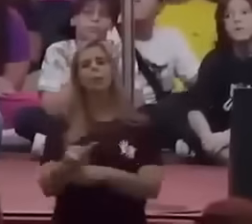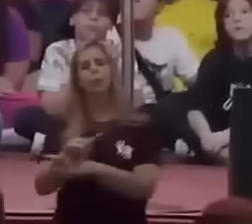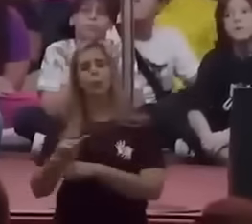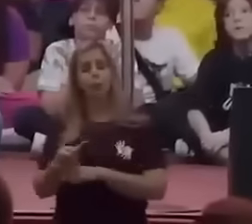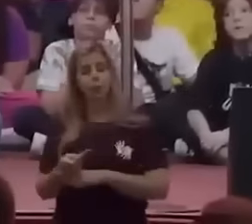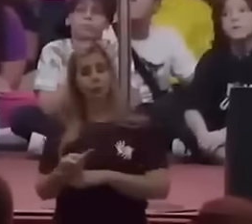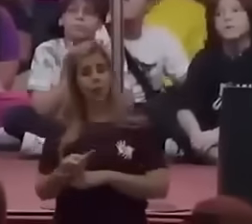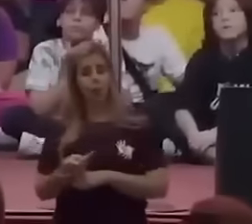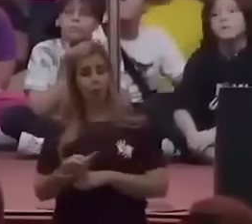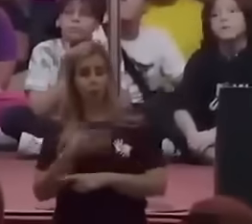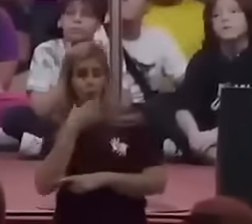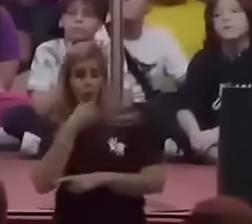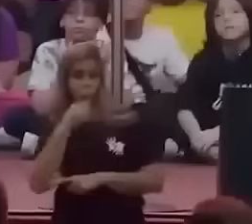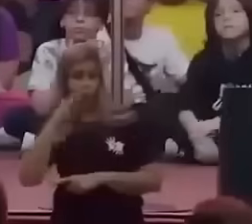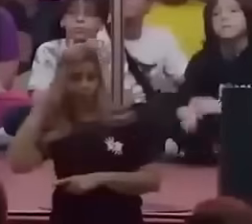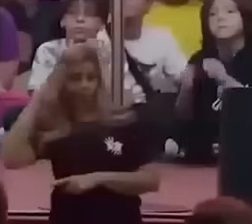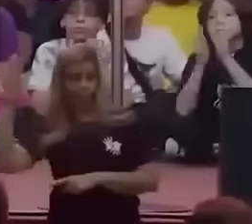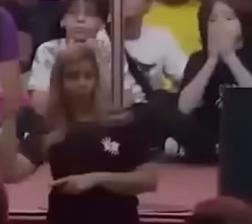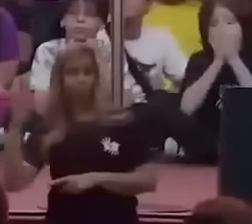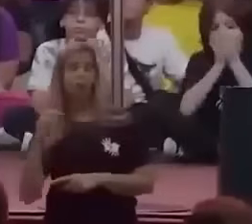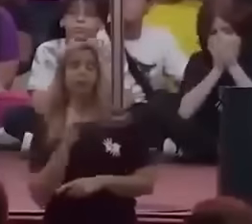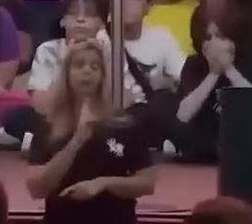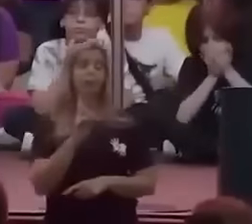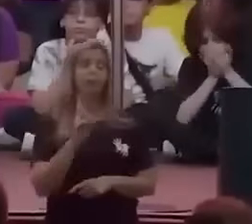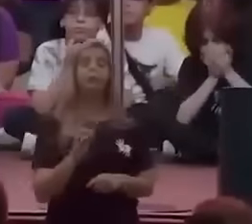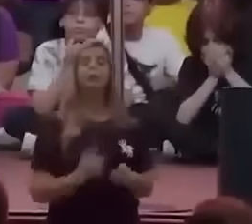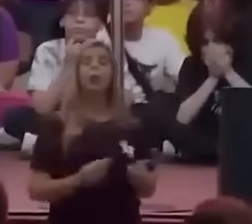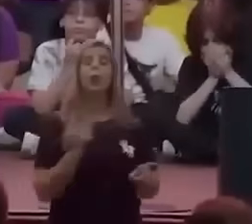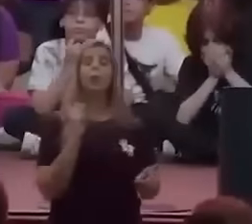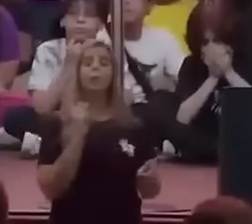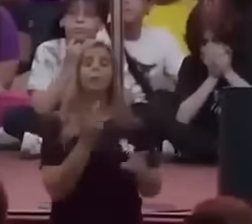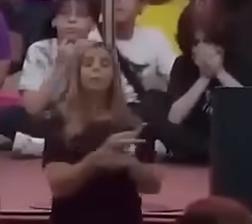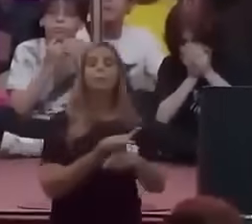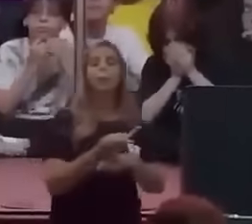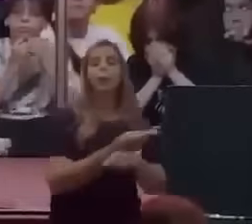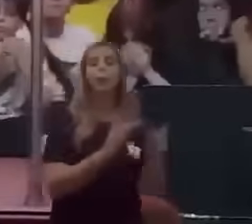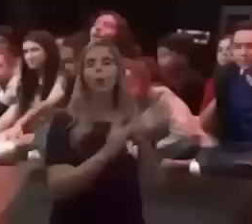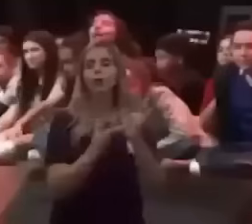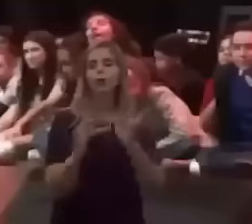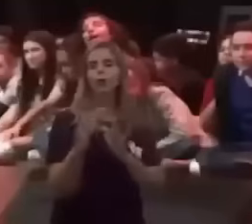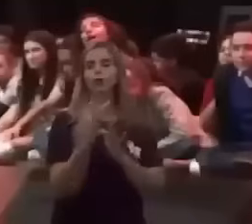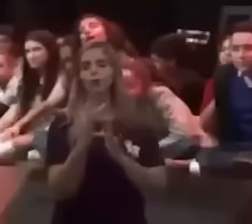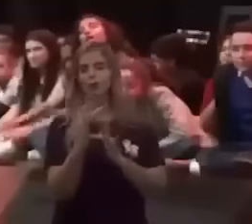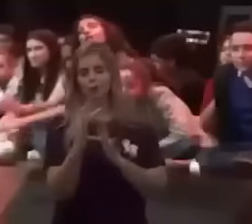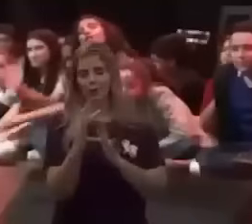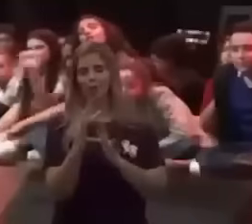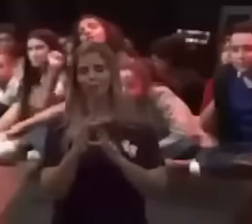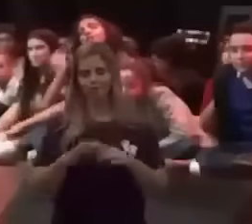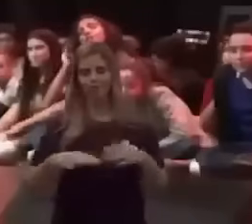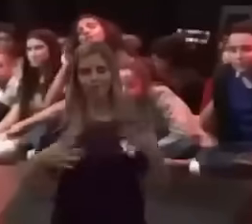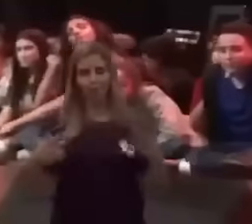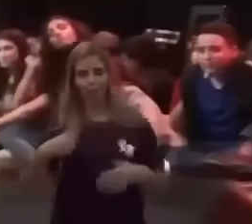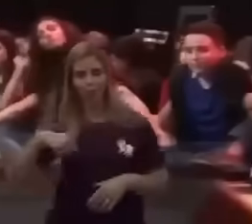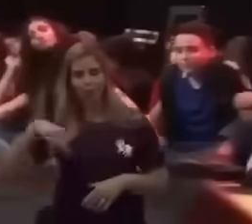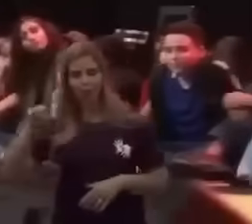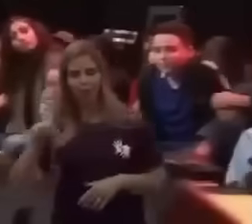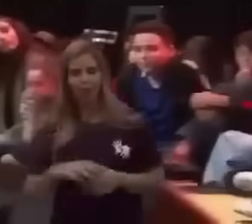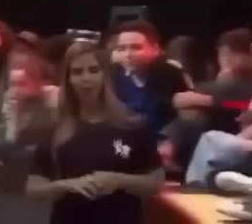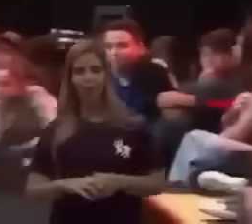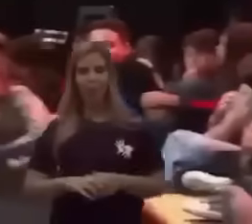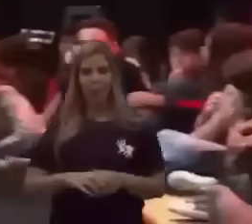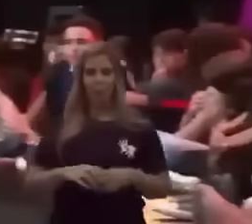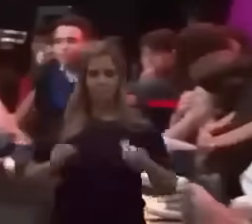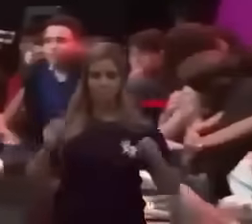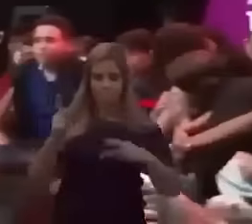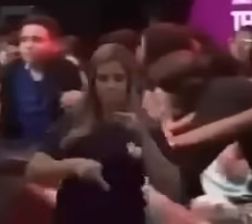o Nazareno? Pois sou eu. E caíram por terra. A partir de agora, Jesus vai para o Sinédrio, e eles cospem